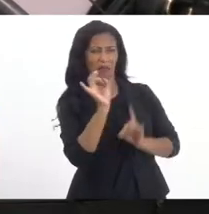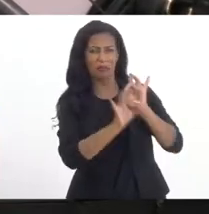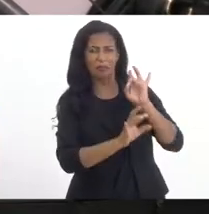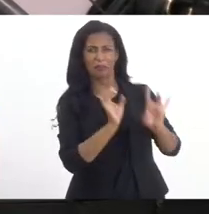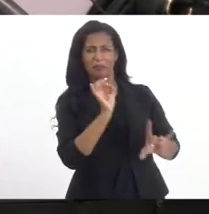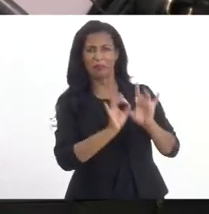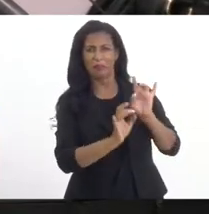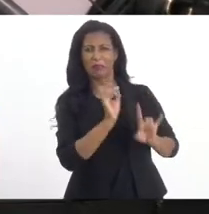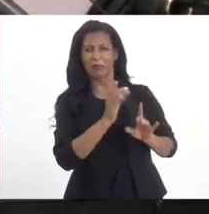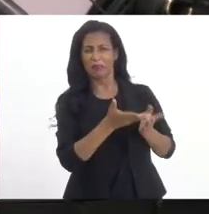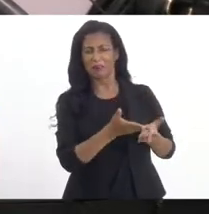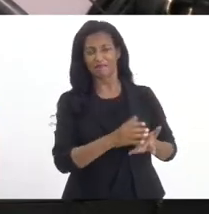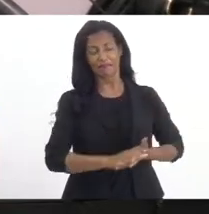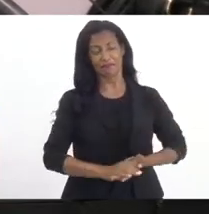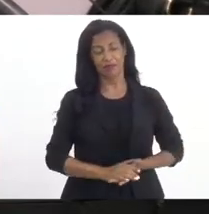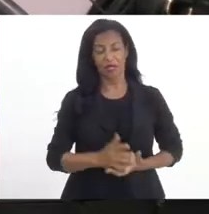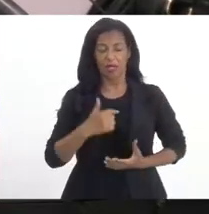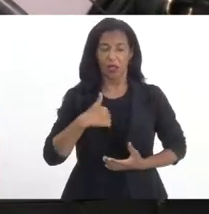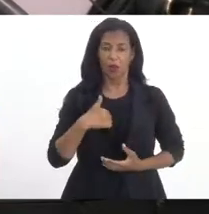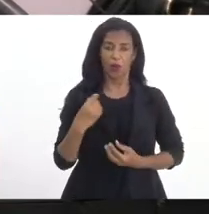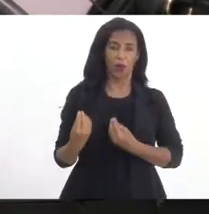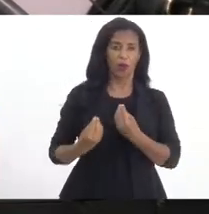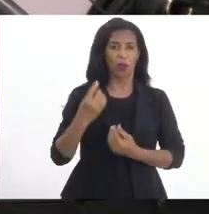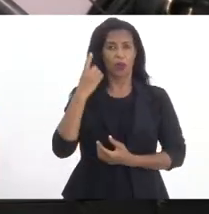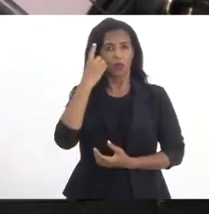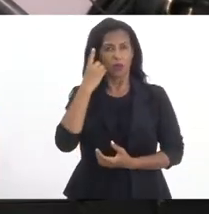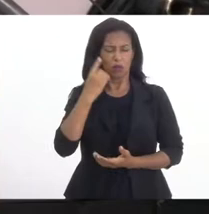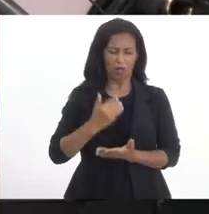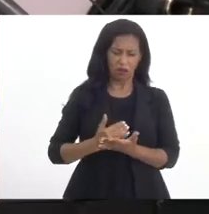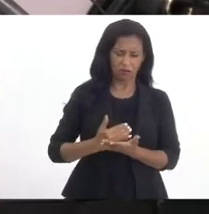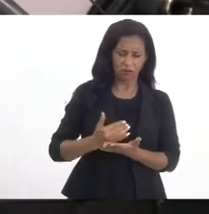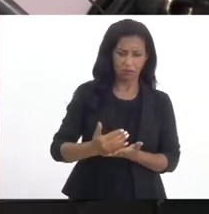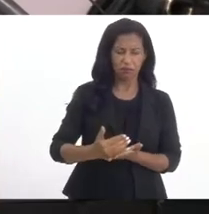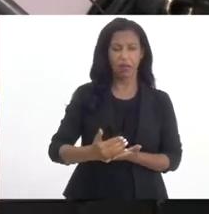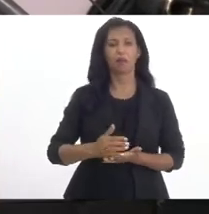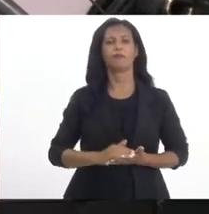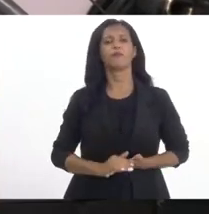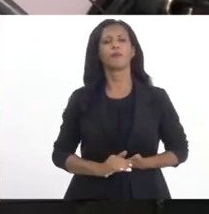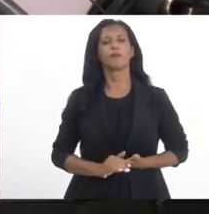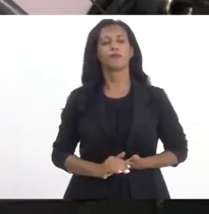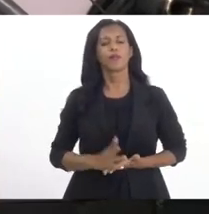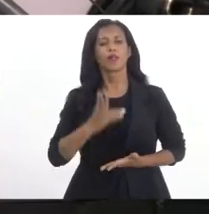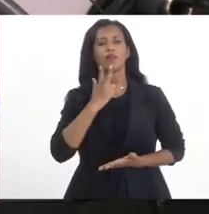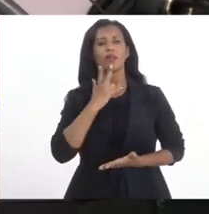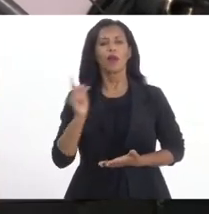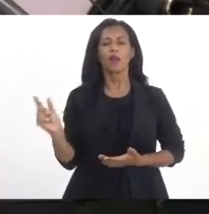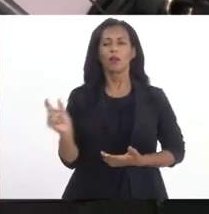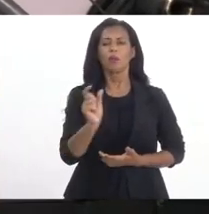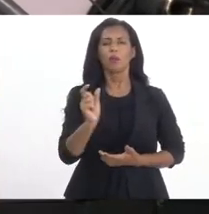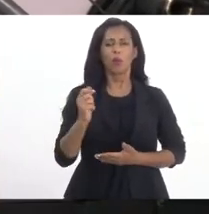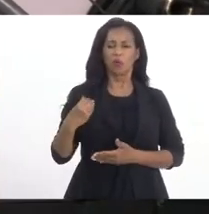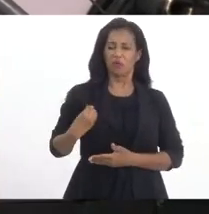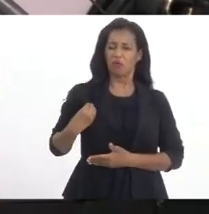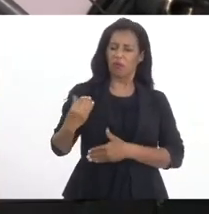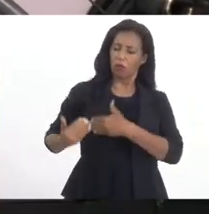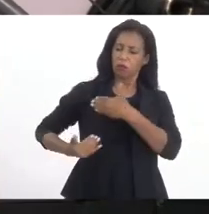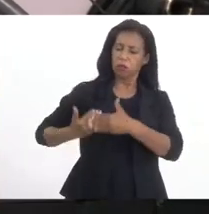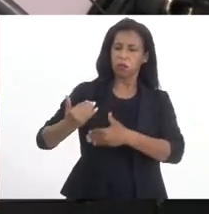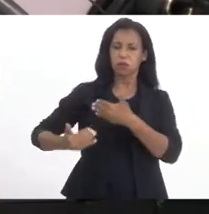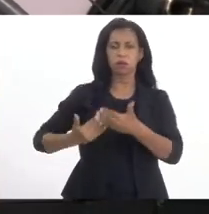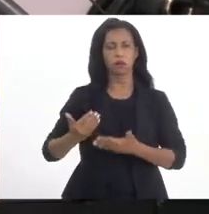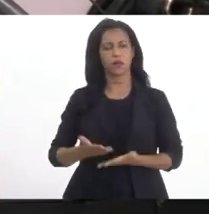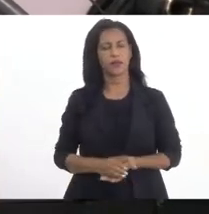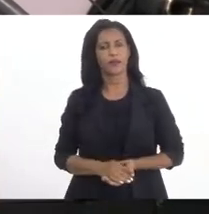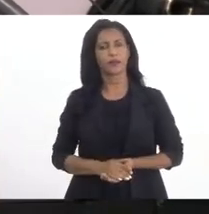naquela região. Então, eu, como deputado estadual, queria dar essa iniciativa, iniciar colocando um pouco da minha trajetória em relação a essa